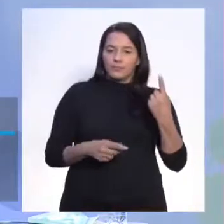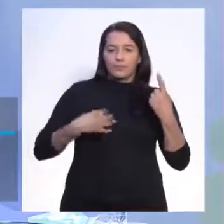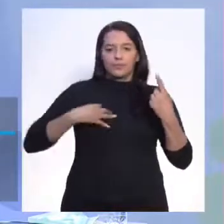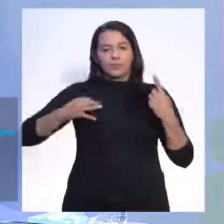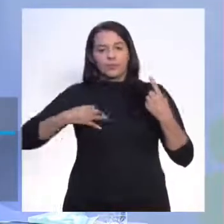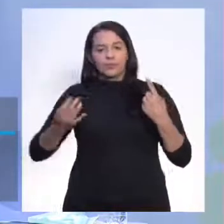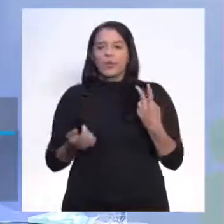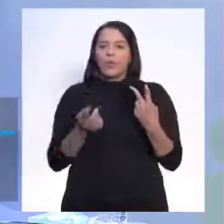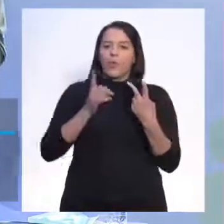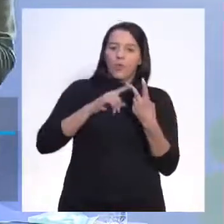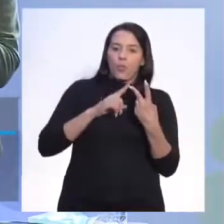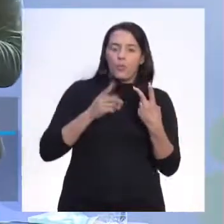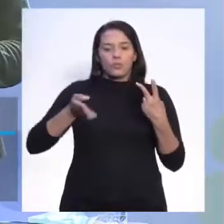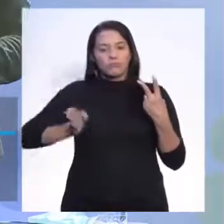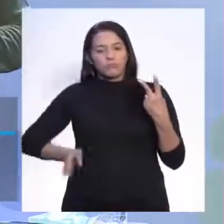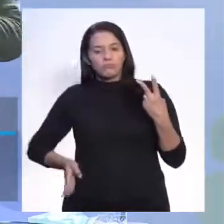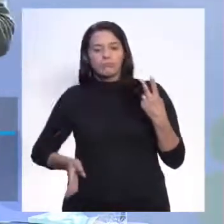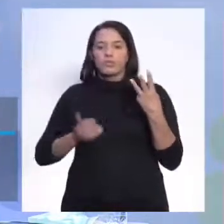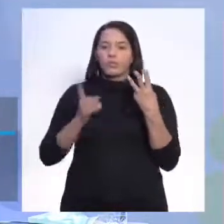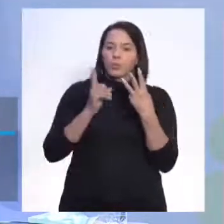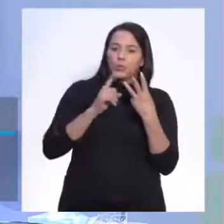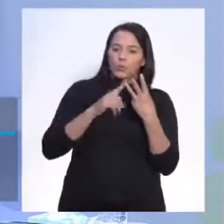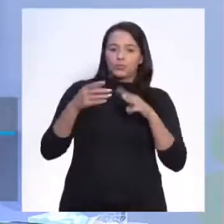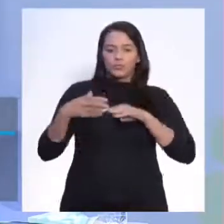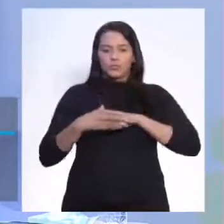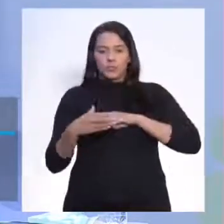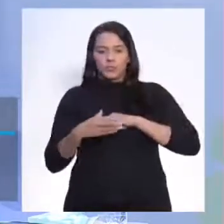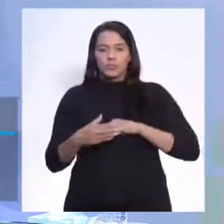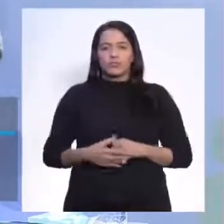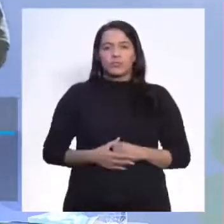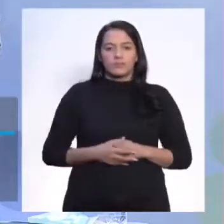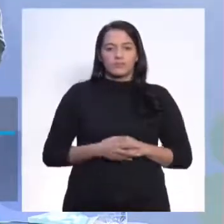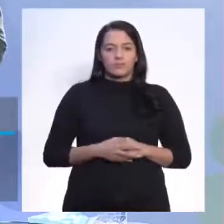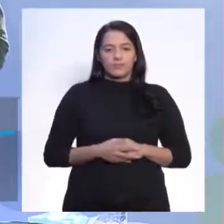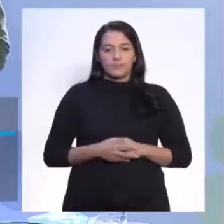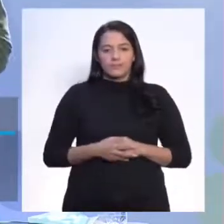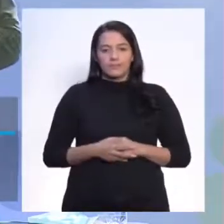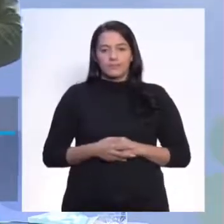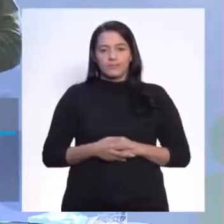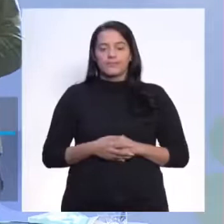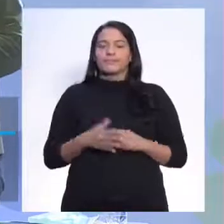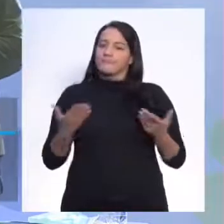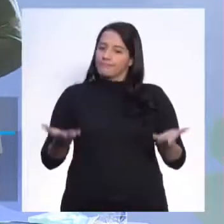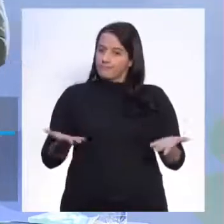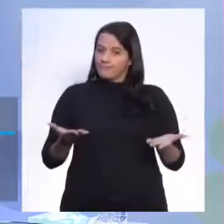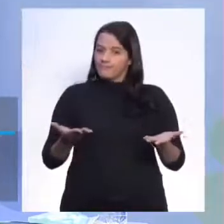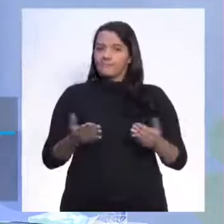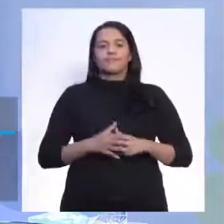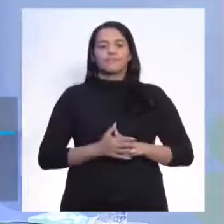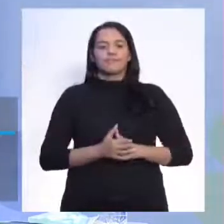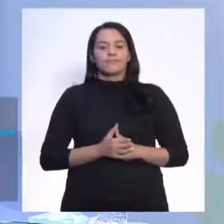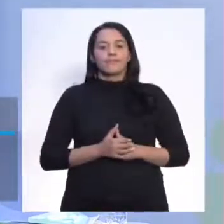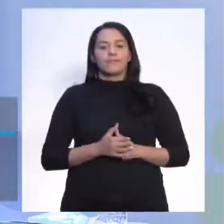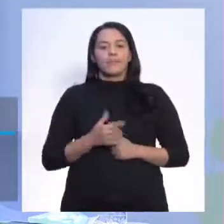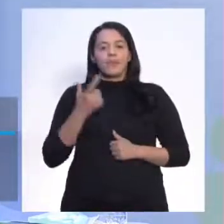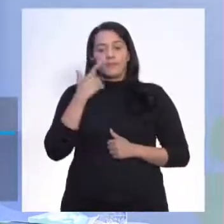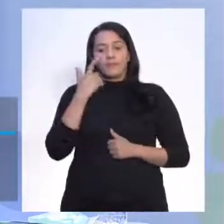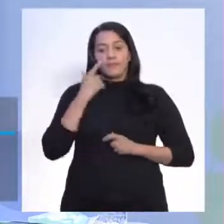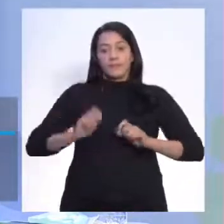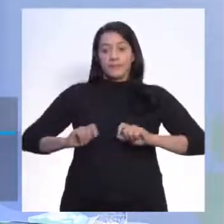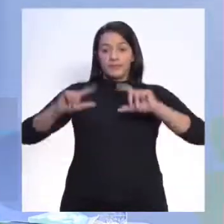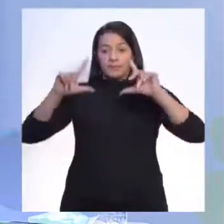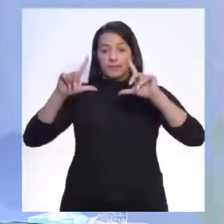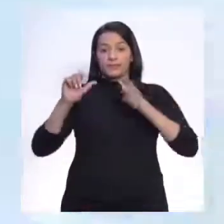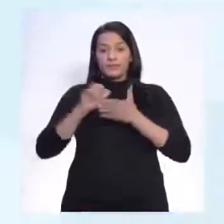uma peça de calça e uma peça do par de tênis. Tudo bem? Olha a resolução da atividade